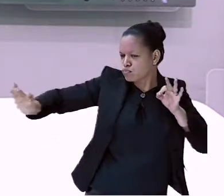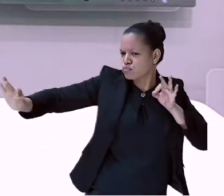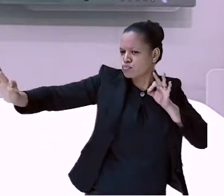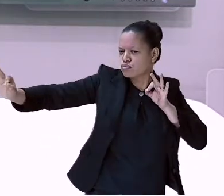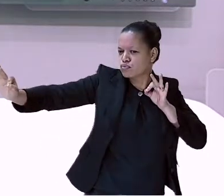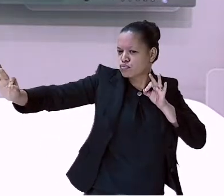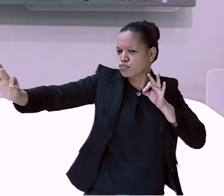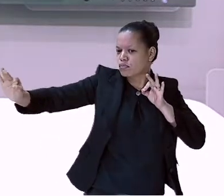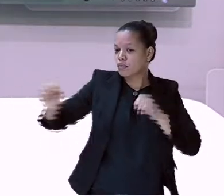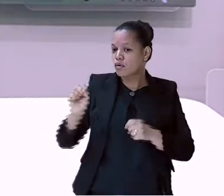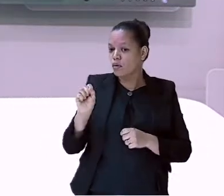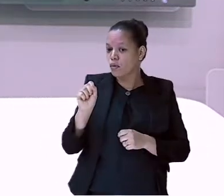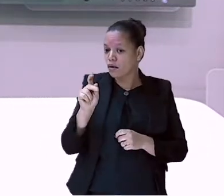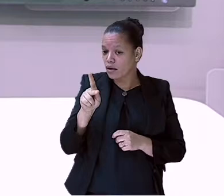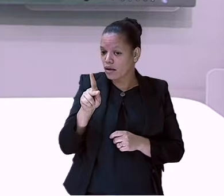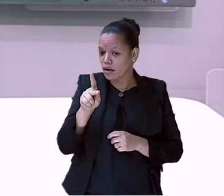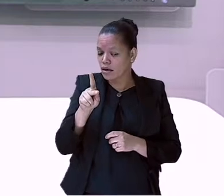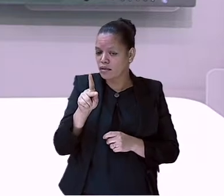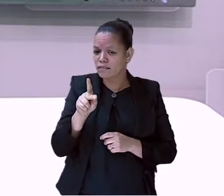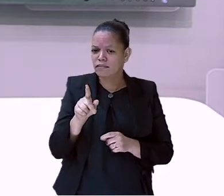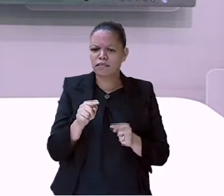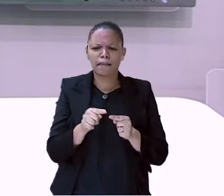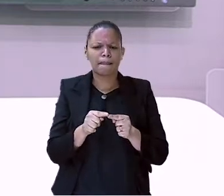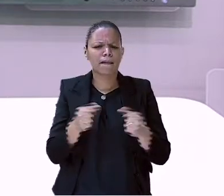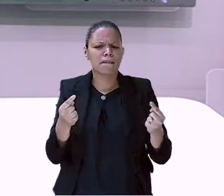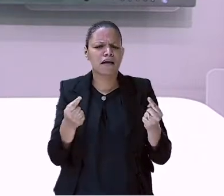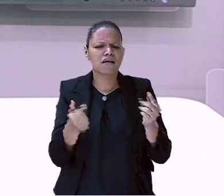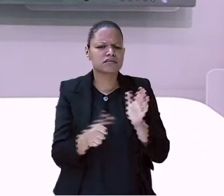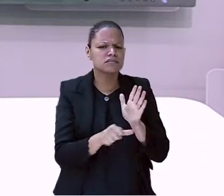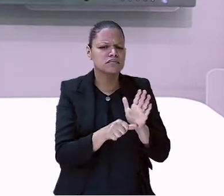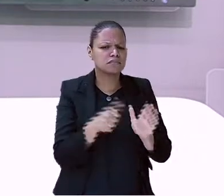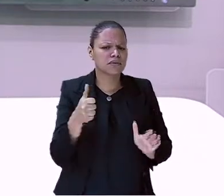Então, milímetro. O que seria o milímetro?